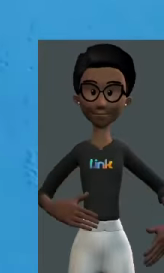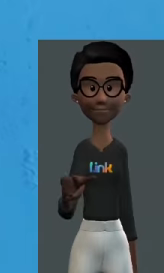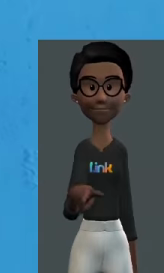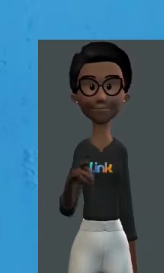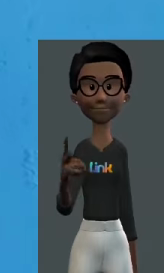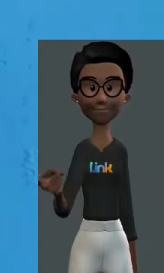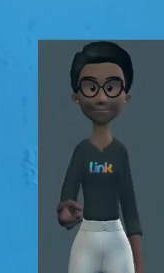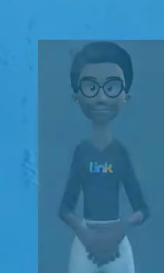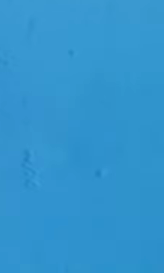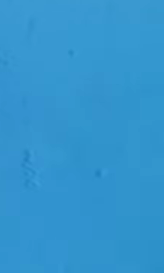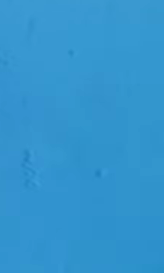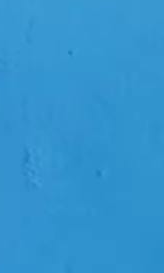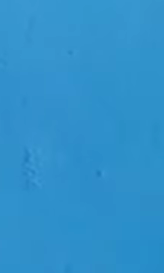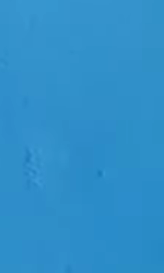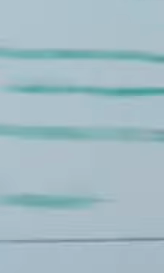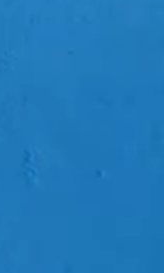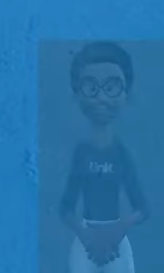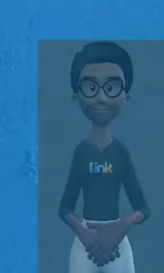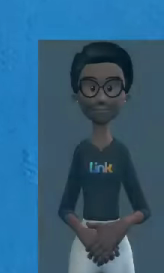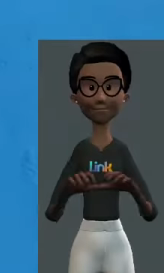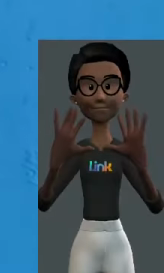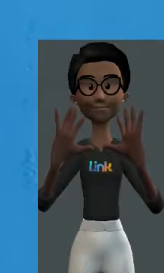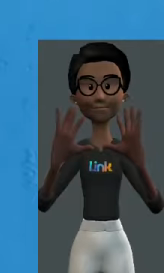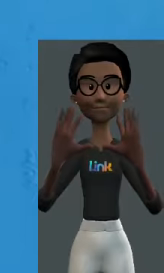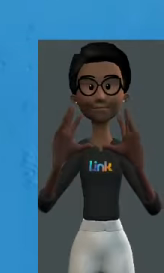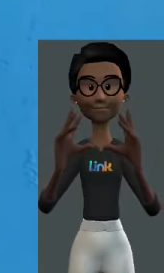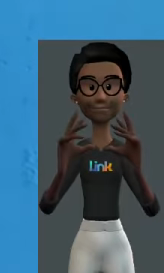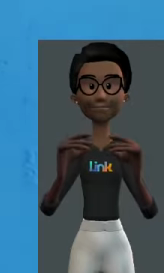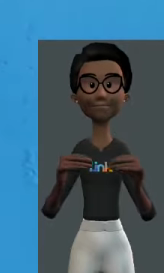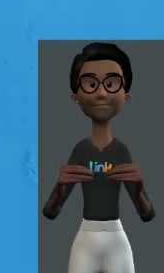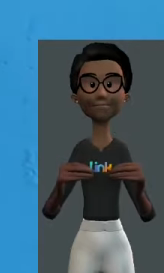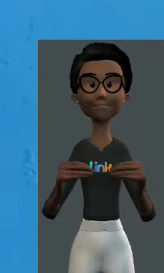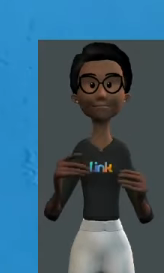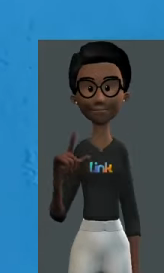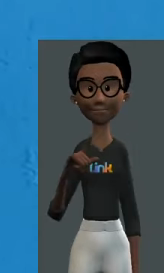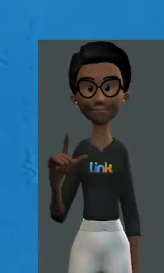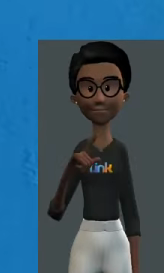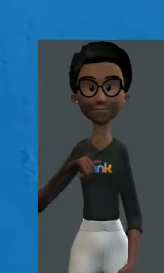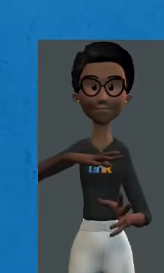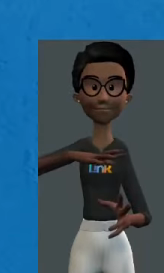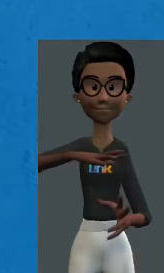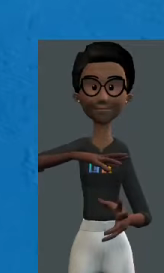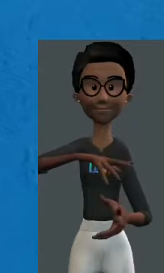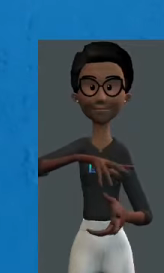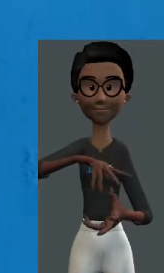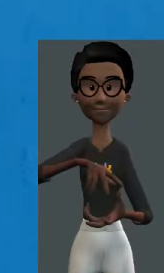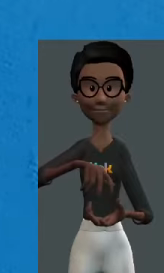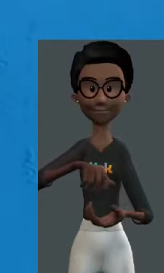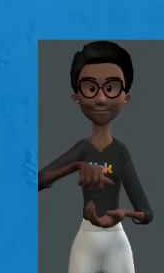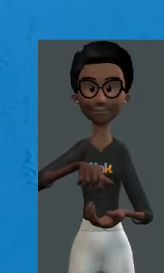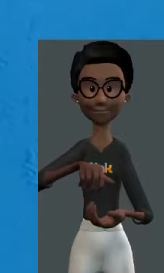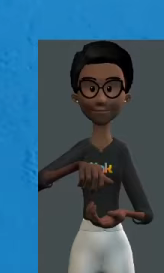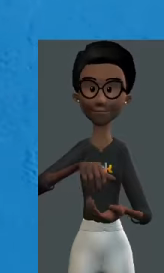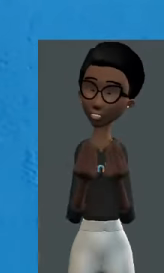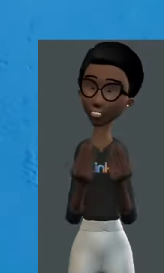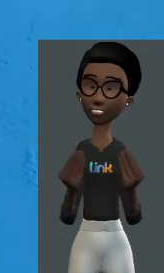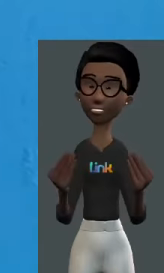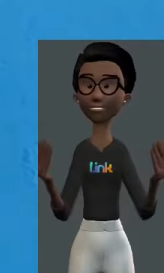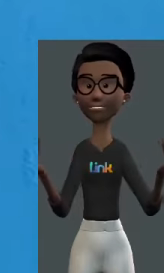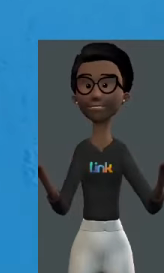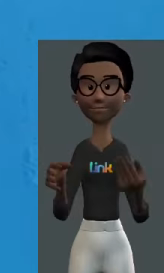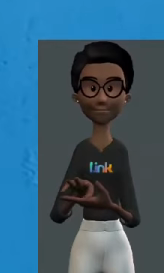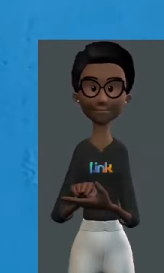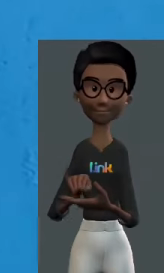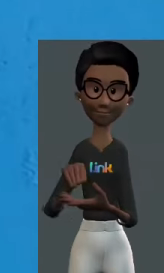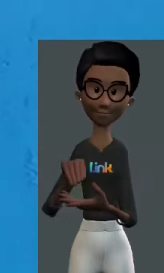ideias, uma cópia imperfeita. Como tudo são cópias, o homem não consegue chegar à verdade, à